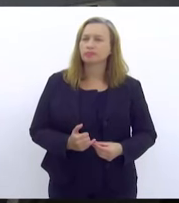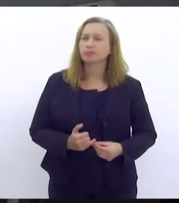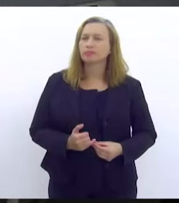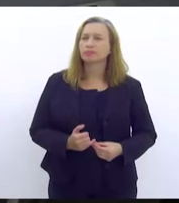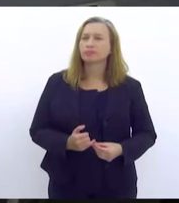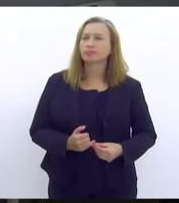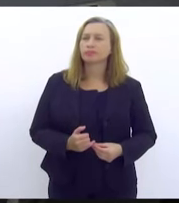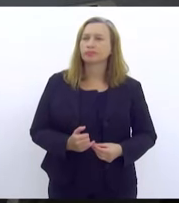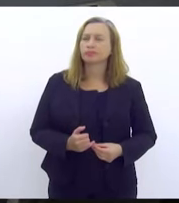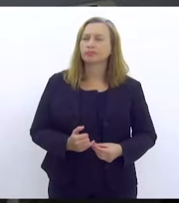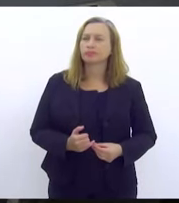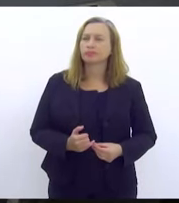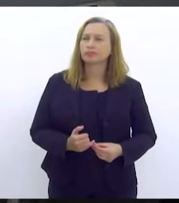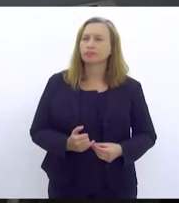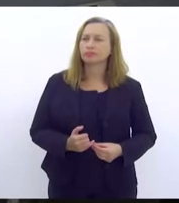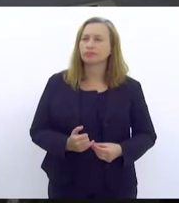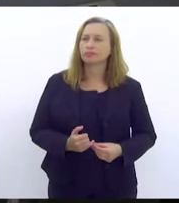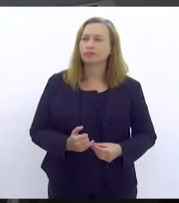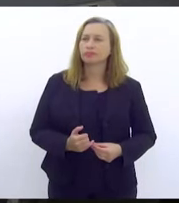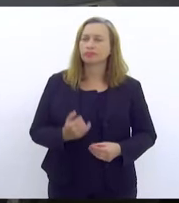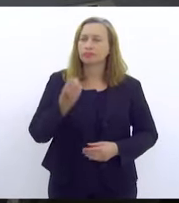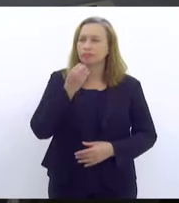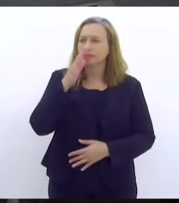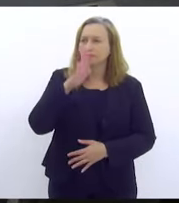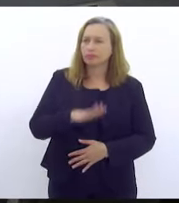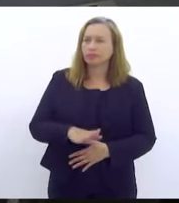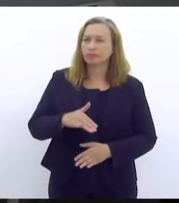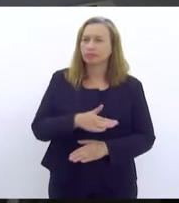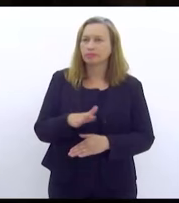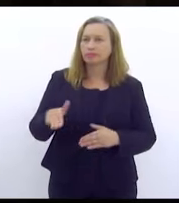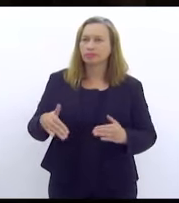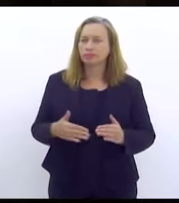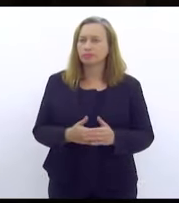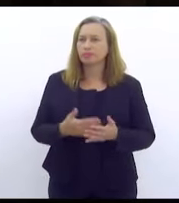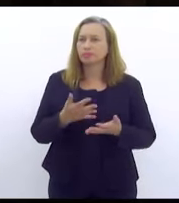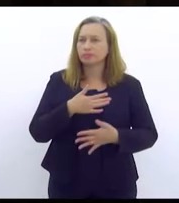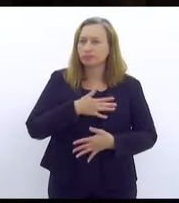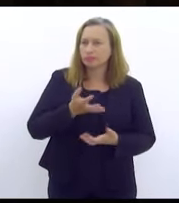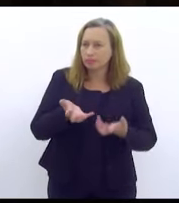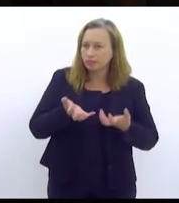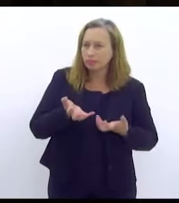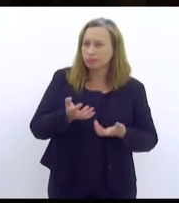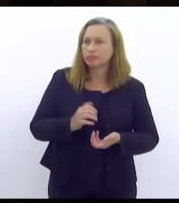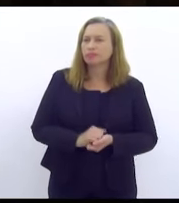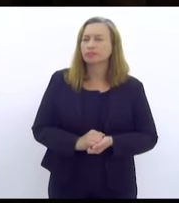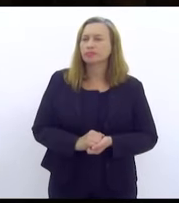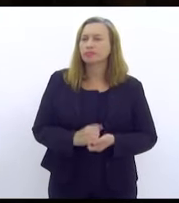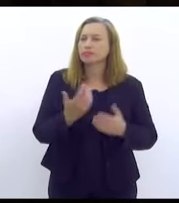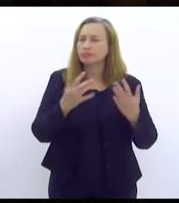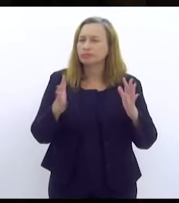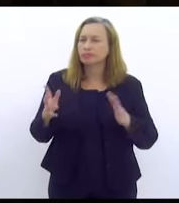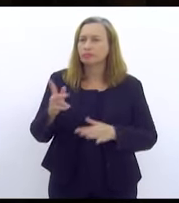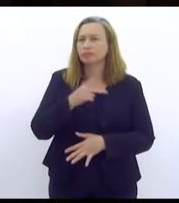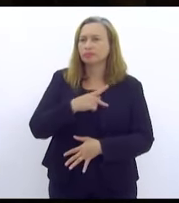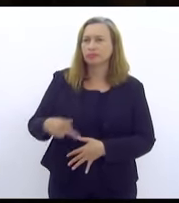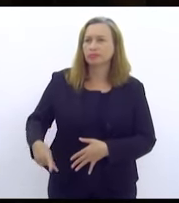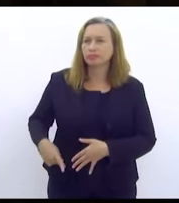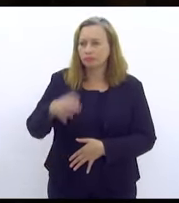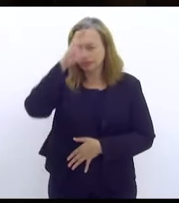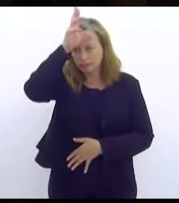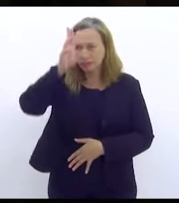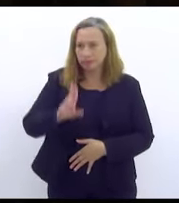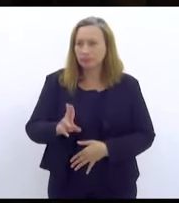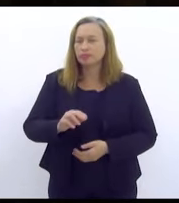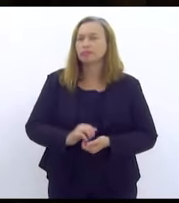Um, dois. Boa tarde a todos. Quero cumprimentar nosso presidente Tia Ju, que está presidindo